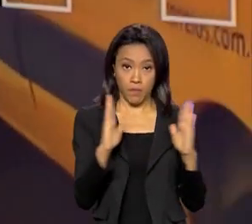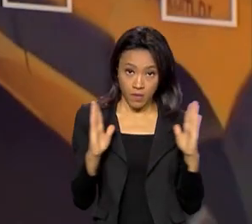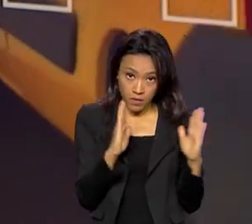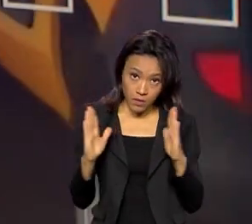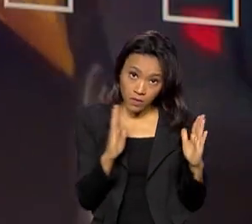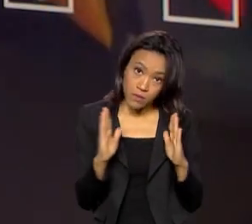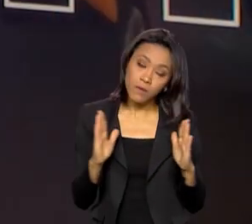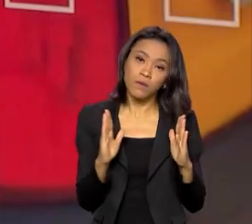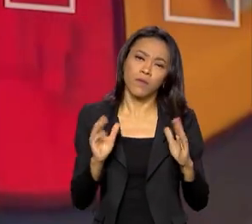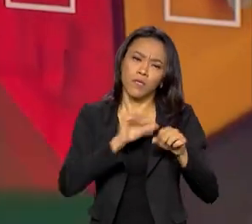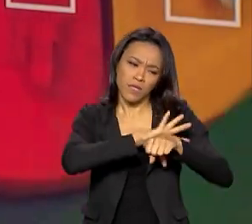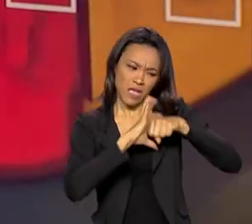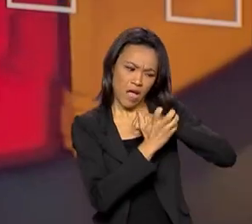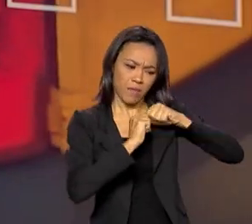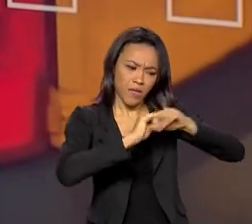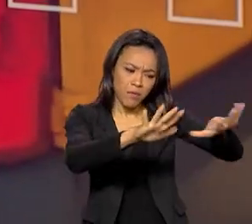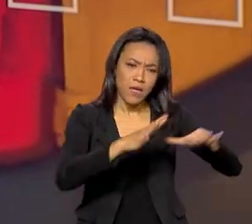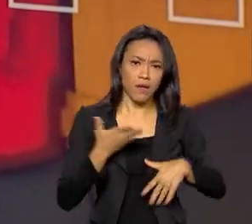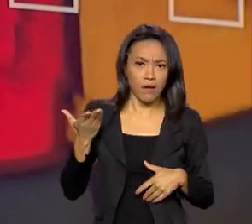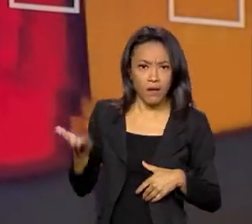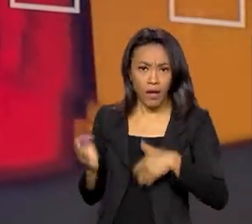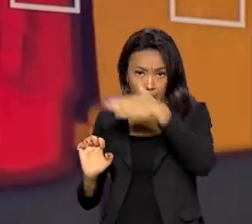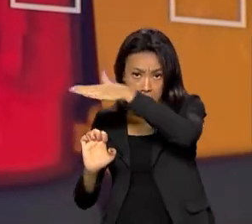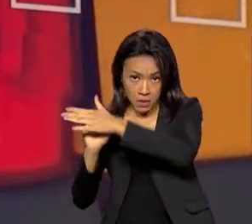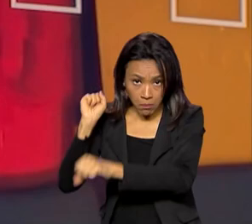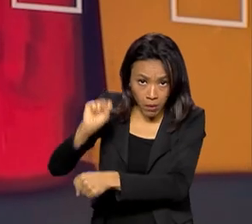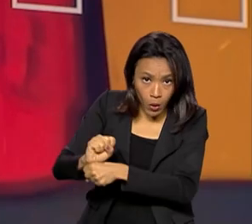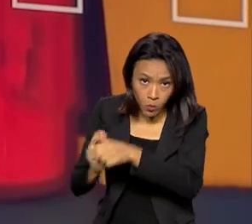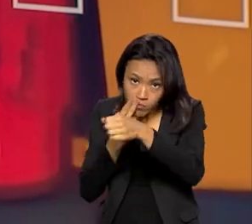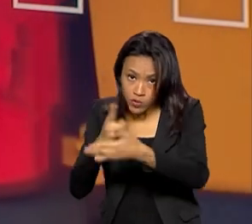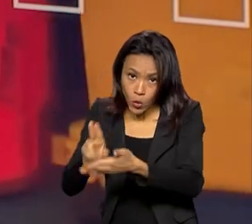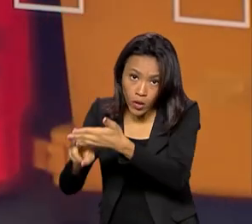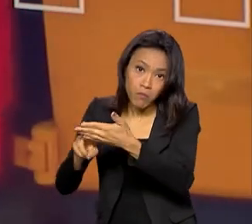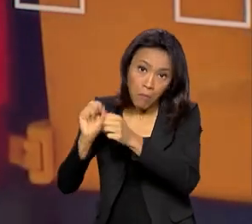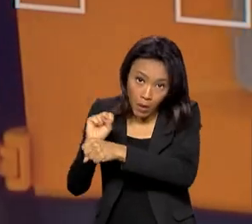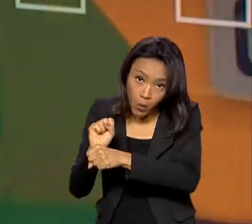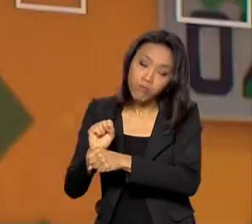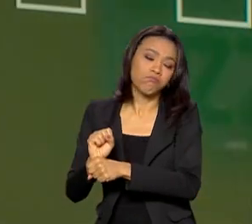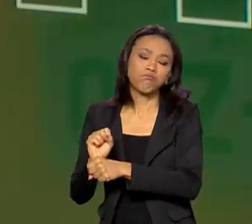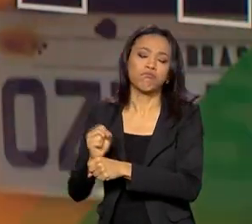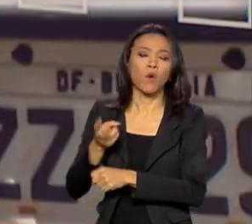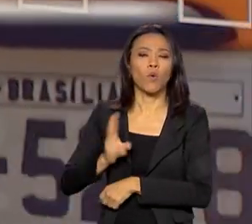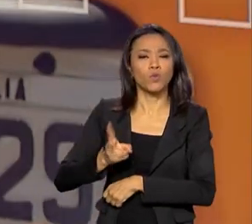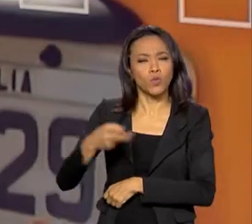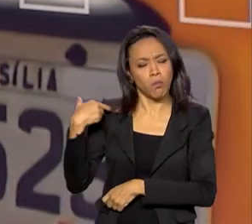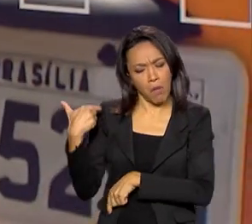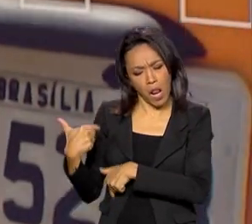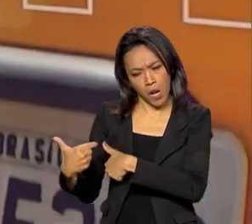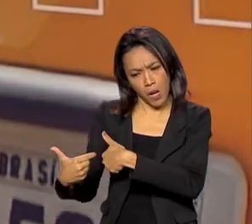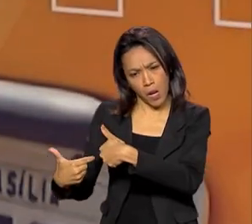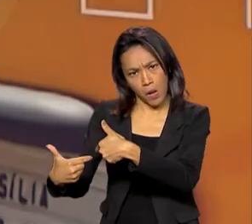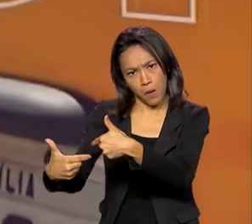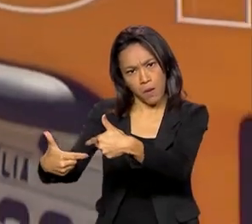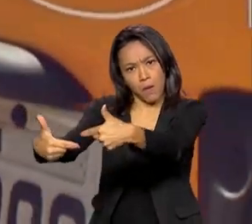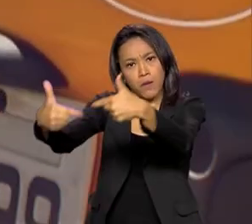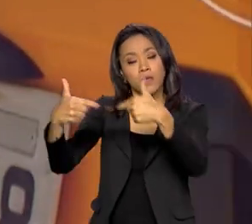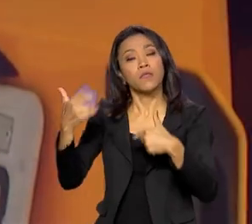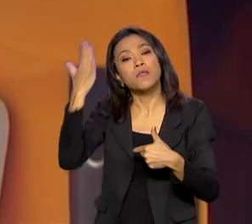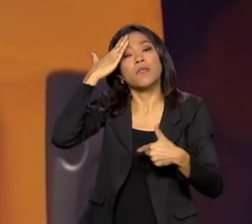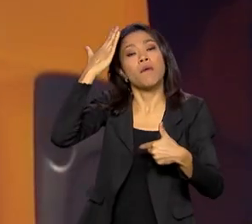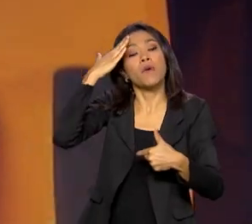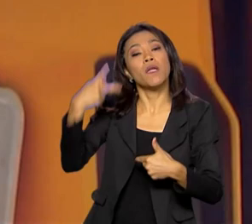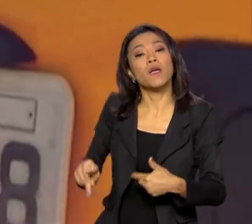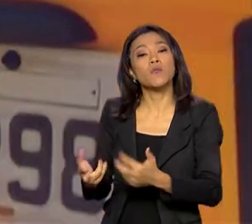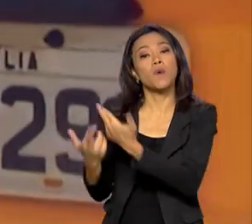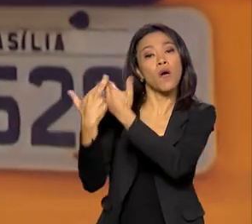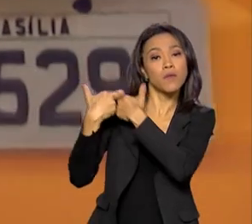nossa empresa não parou um dia sequer. Os Correios continuaram trabalhando, entendendo de seu papel